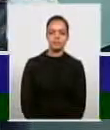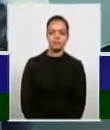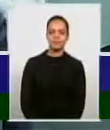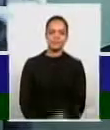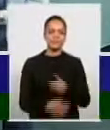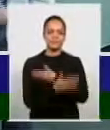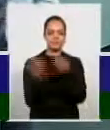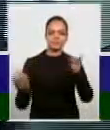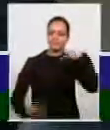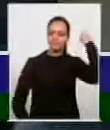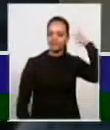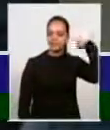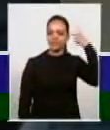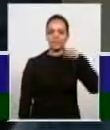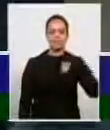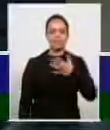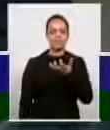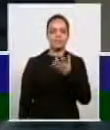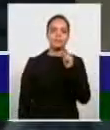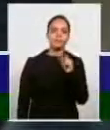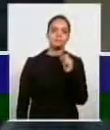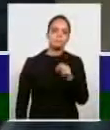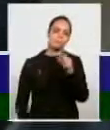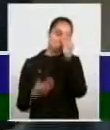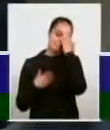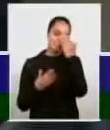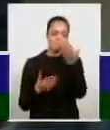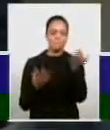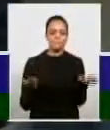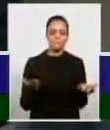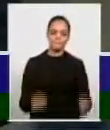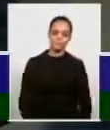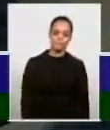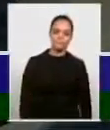Senhores vereadores, eu gostaria de agradecer